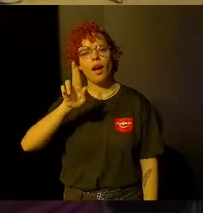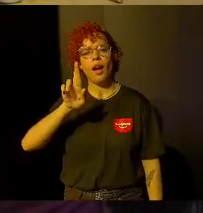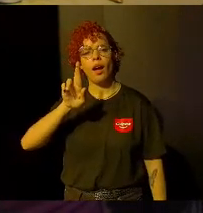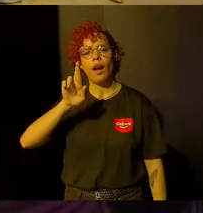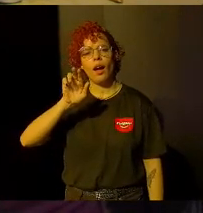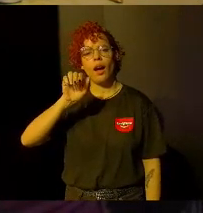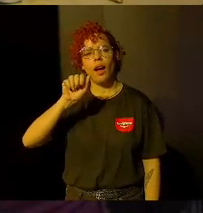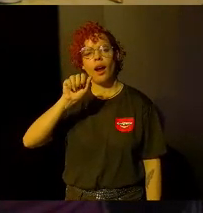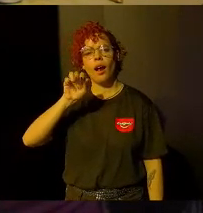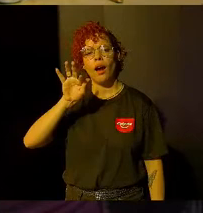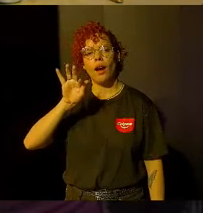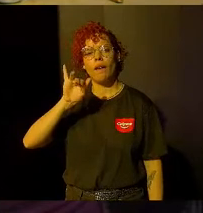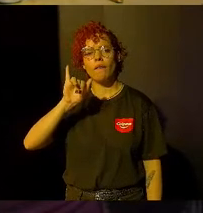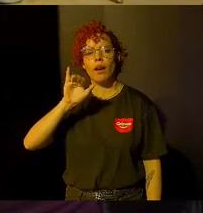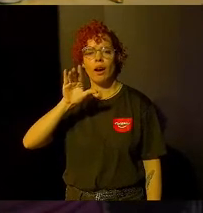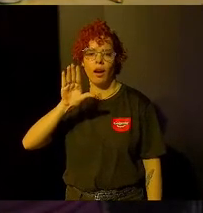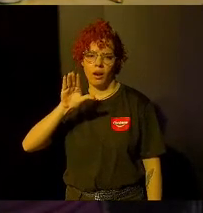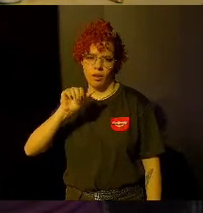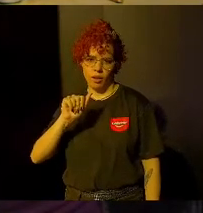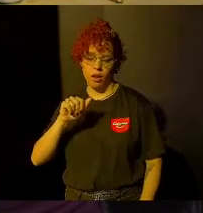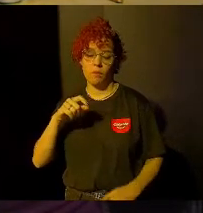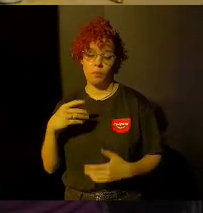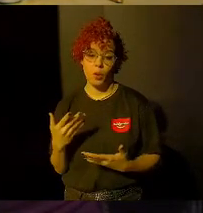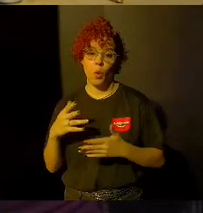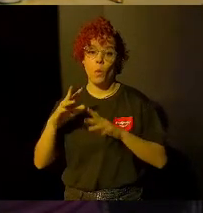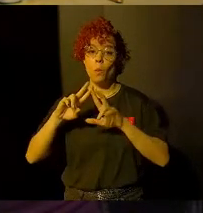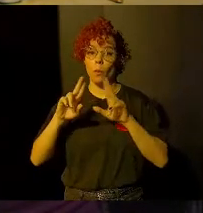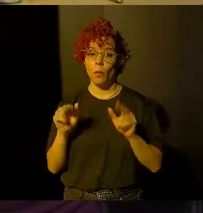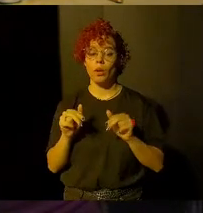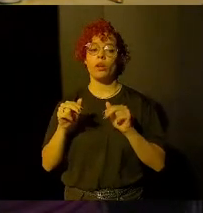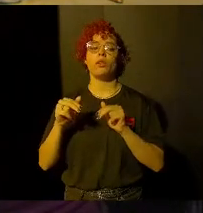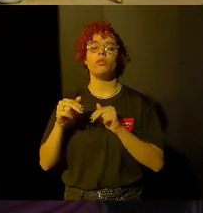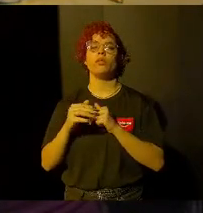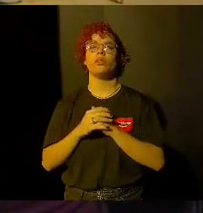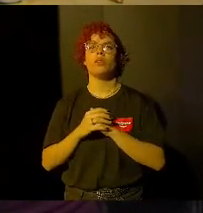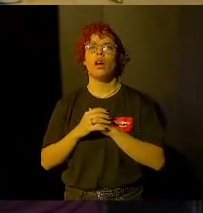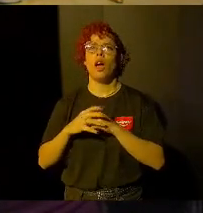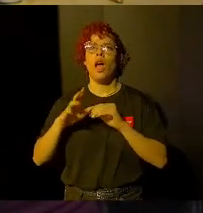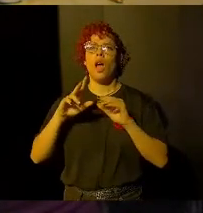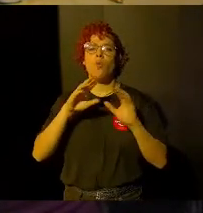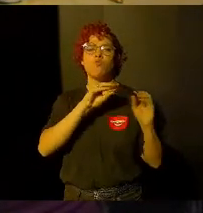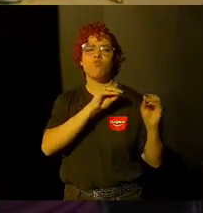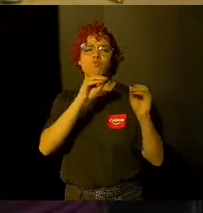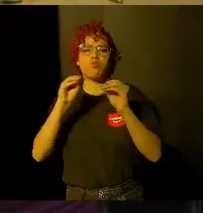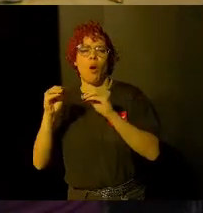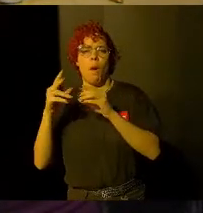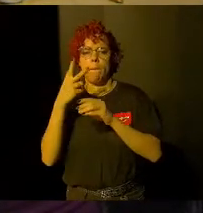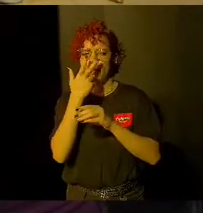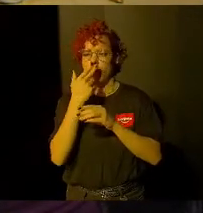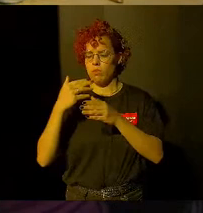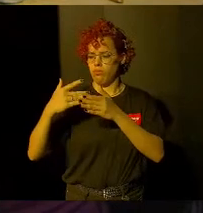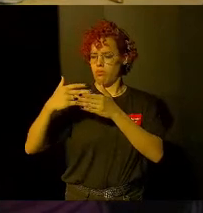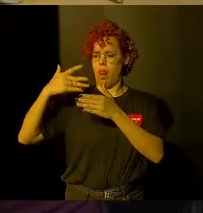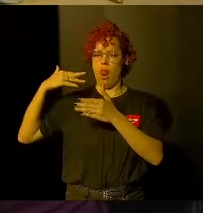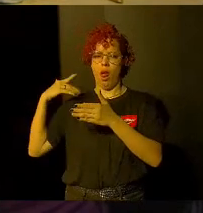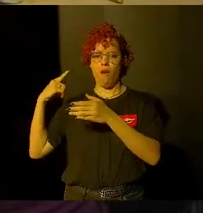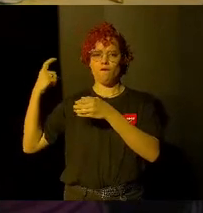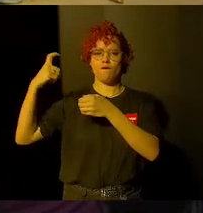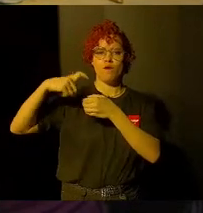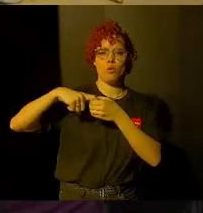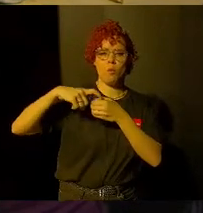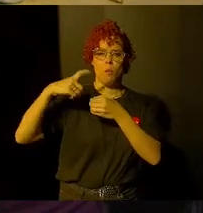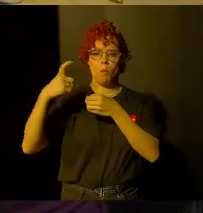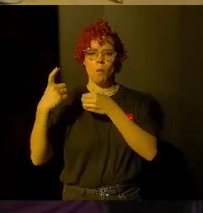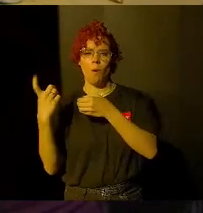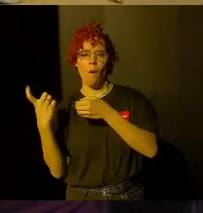Mas é isso é essa máquina do tempo né que vai que é um veículo mesmo né e a água como